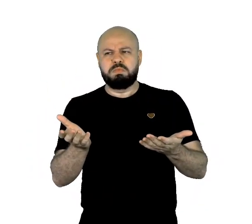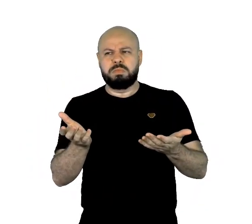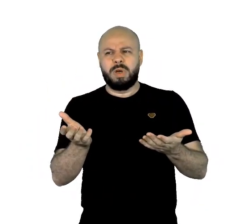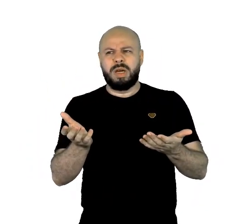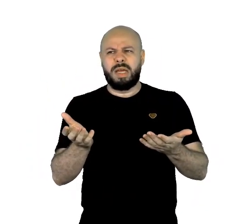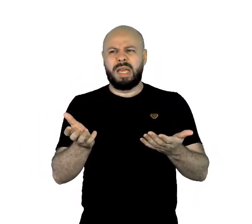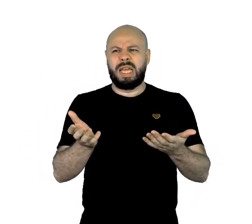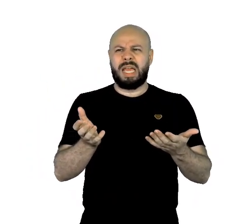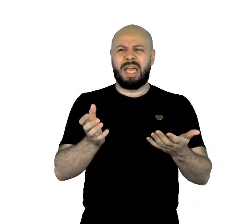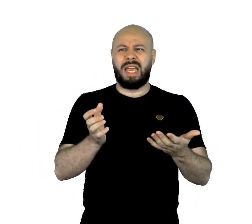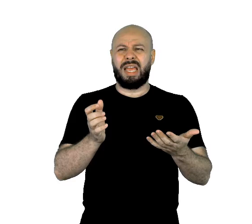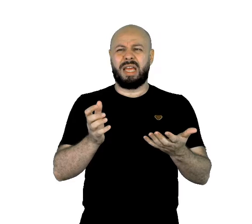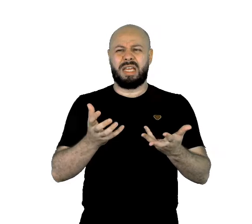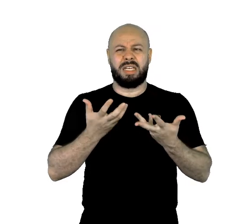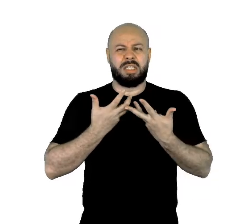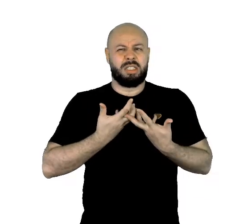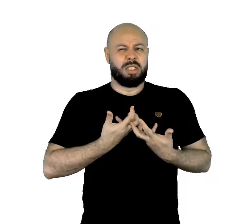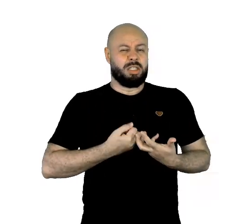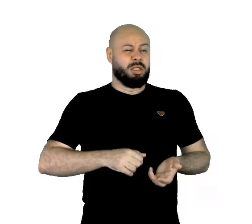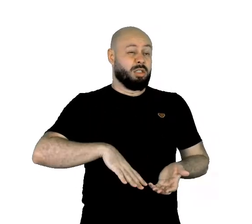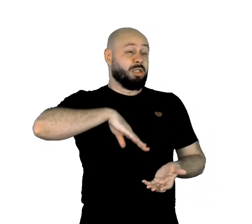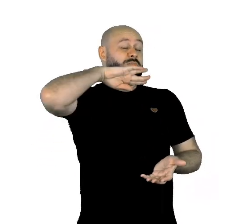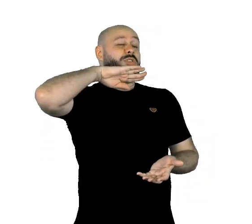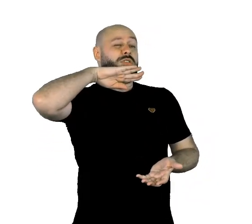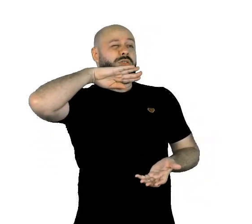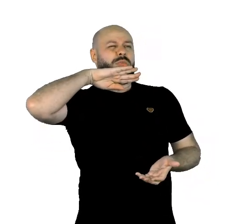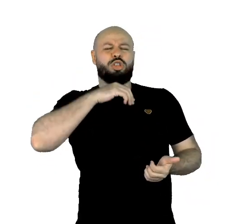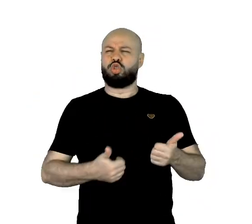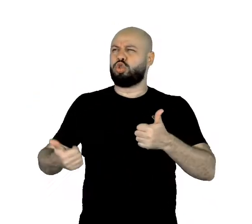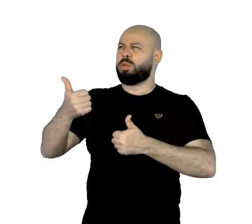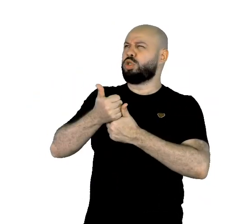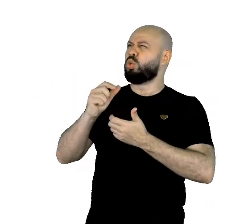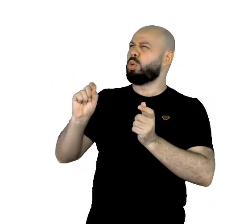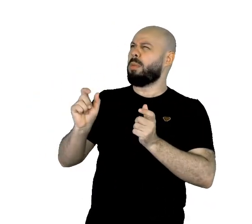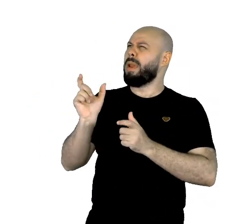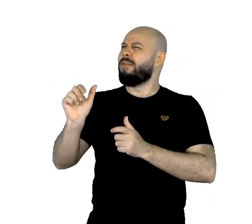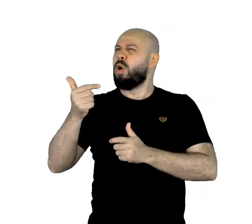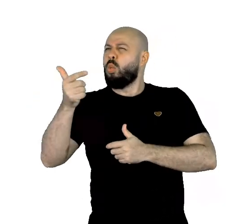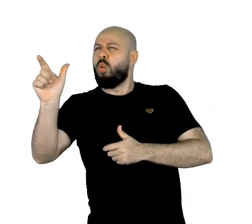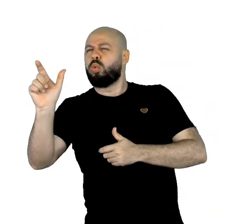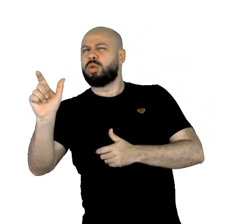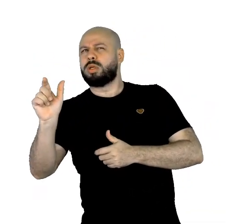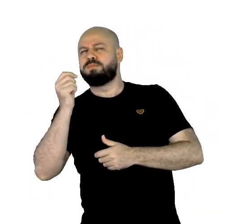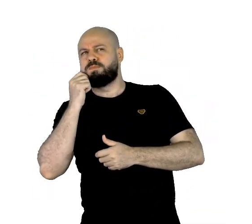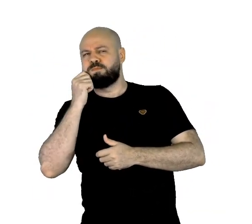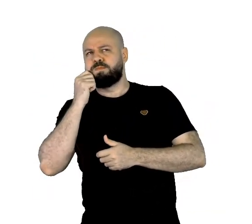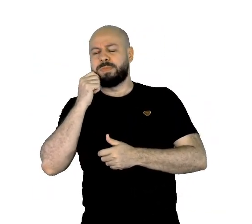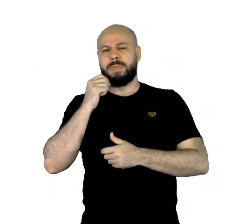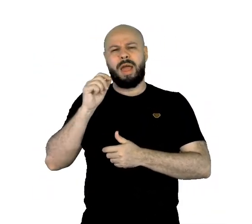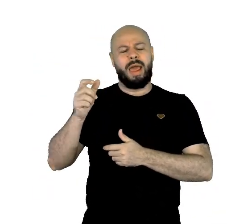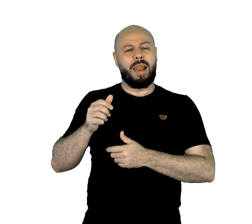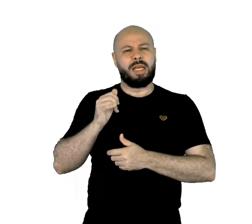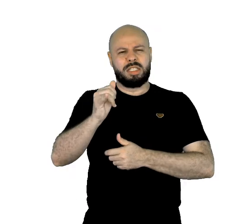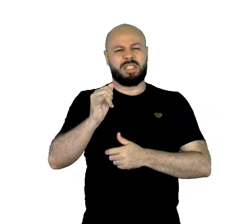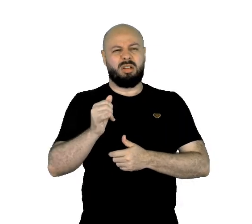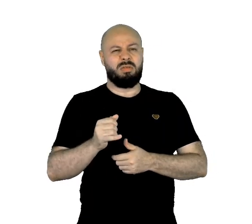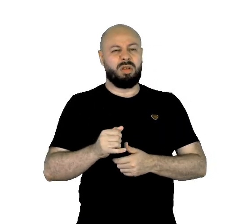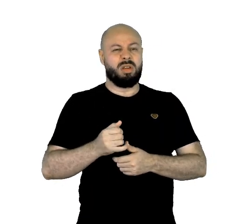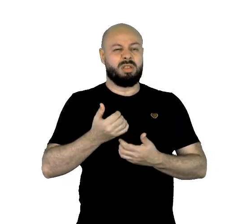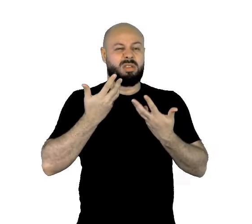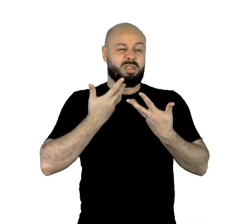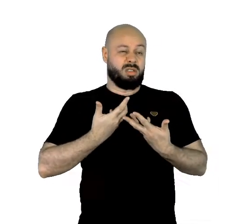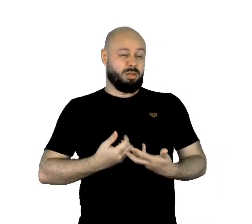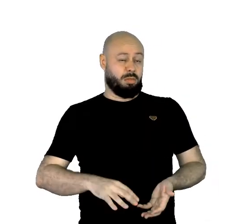não mudar o sentido da frase? Quando ela fala, eu já estou esgotada, o que ela quis dizer? Qual outra palavra eu